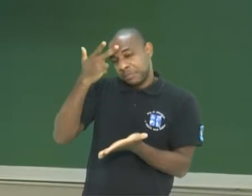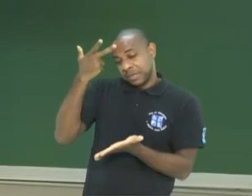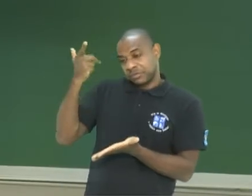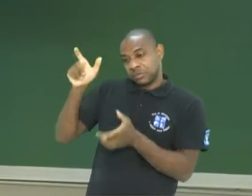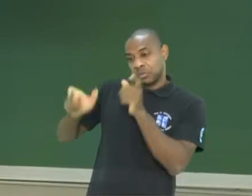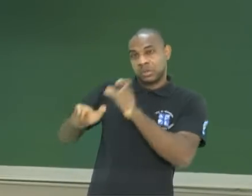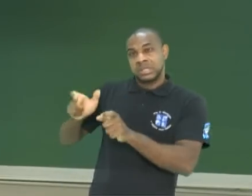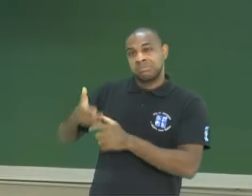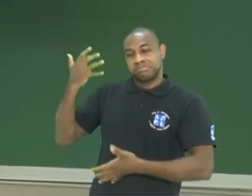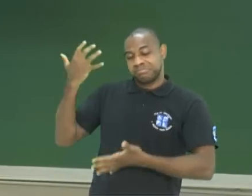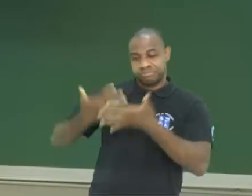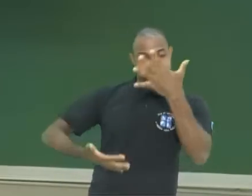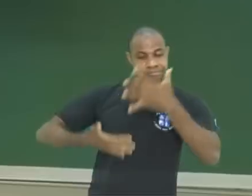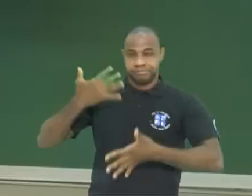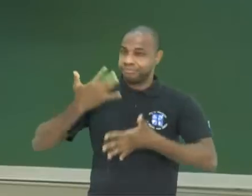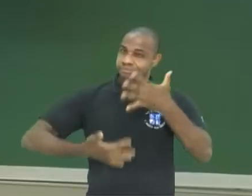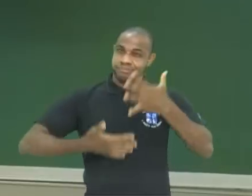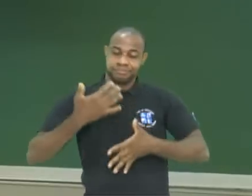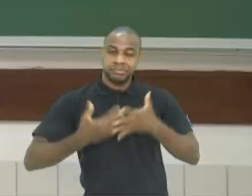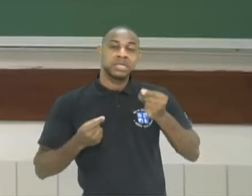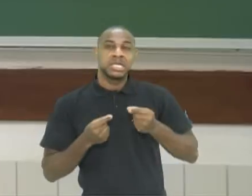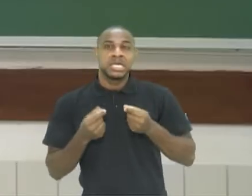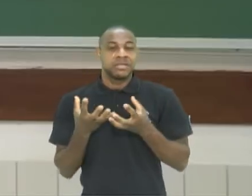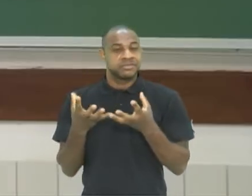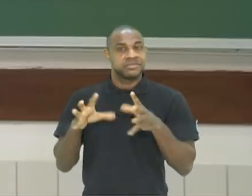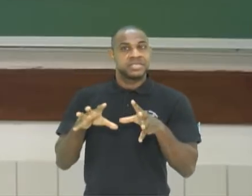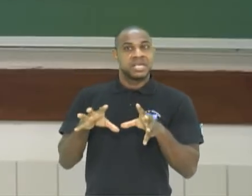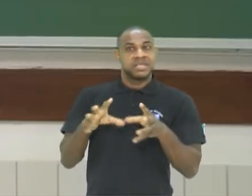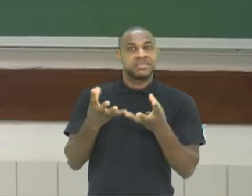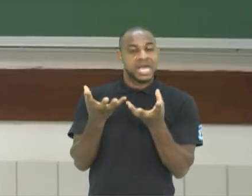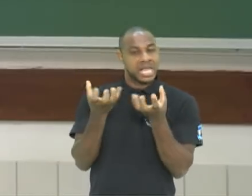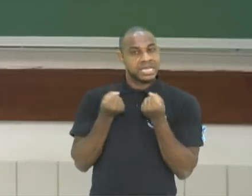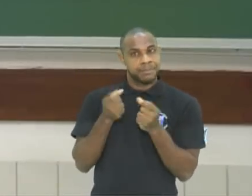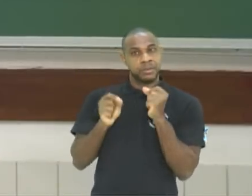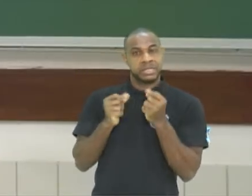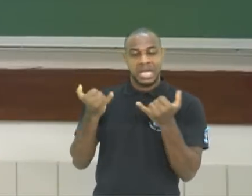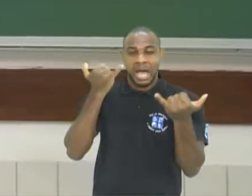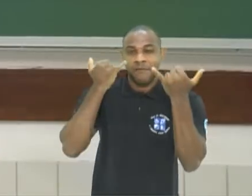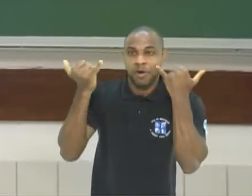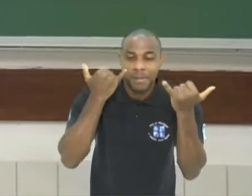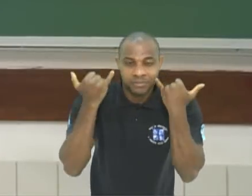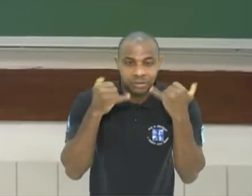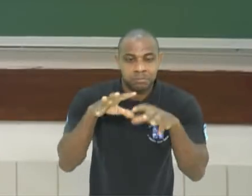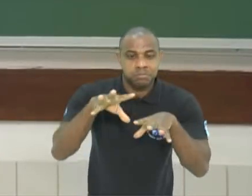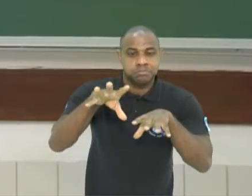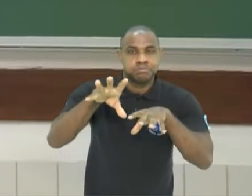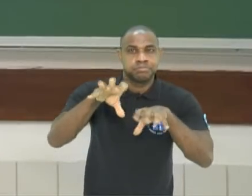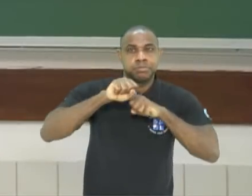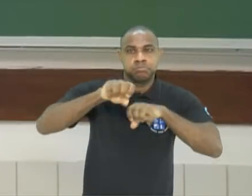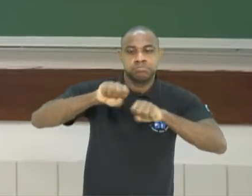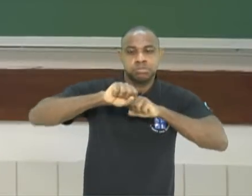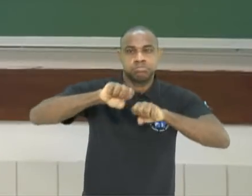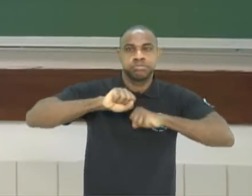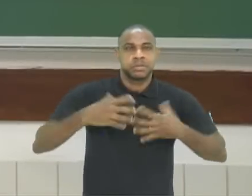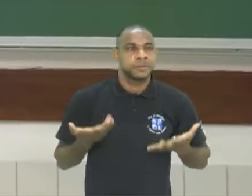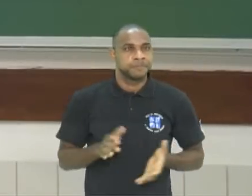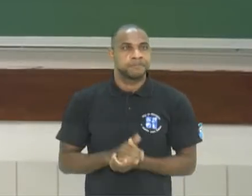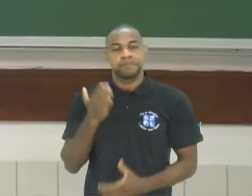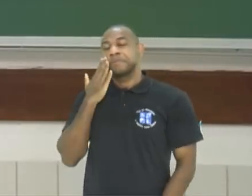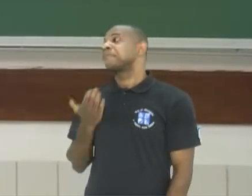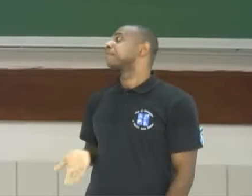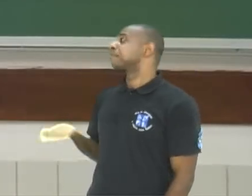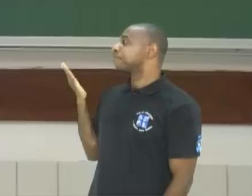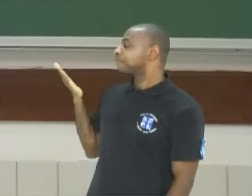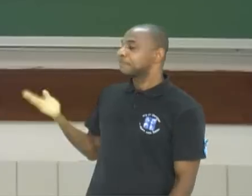se atrapalhem na hora de receber essa quantidade de informações. Então, continuando